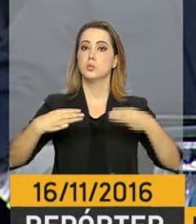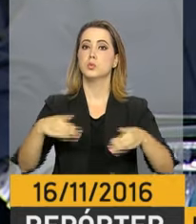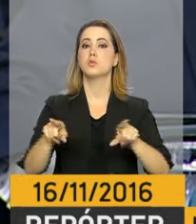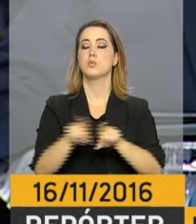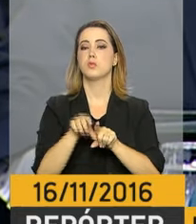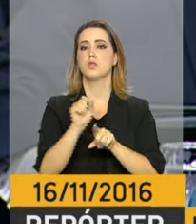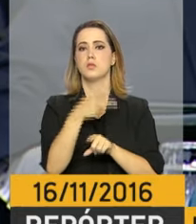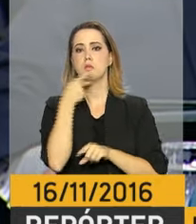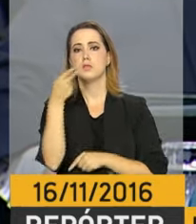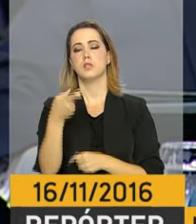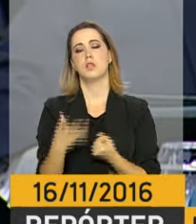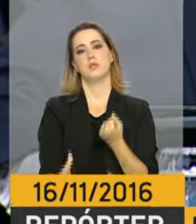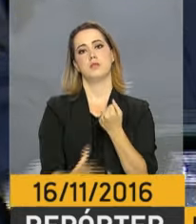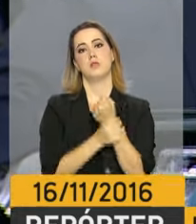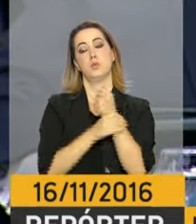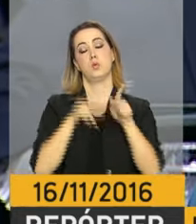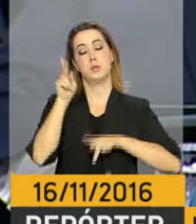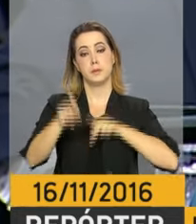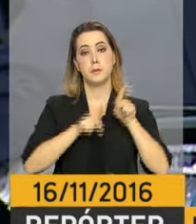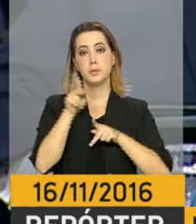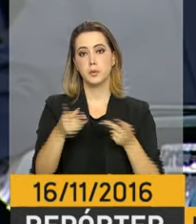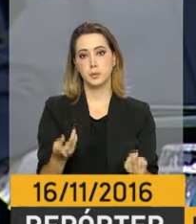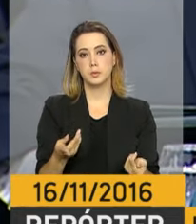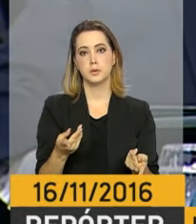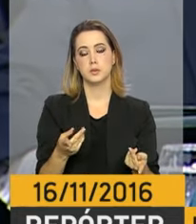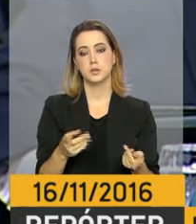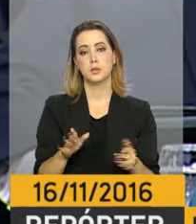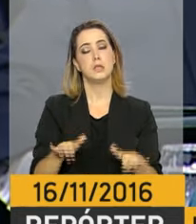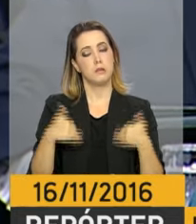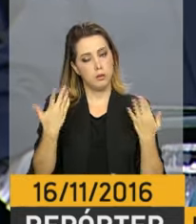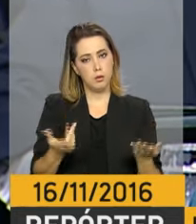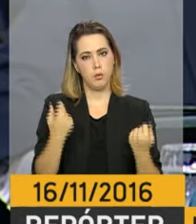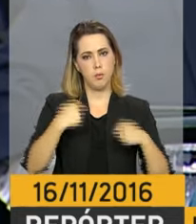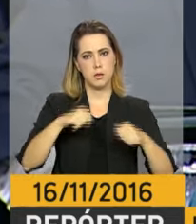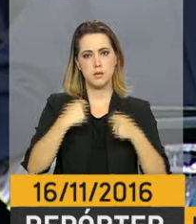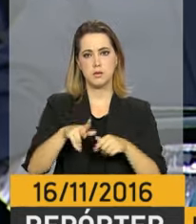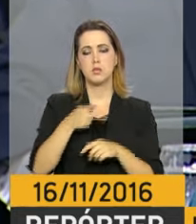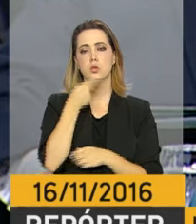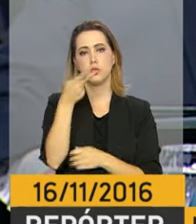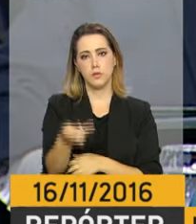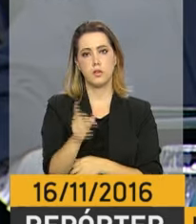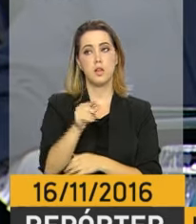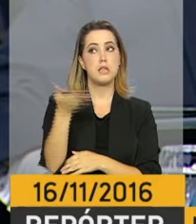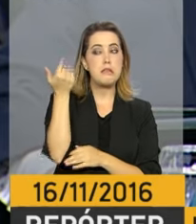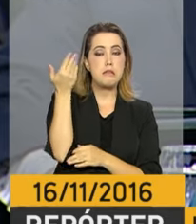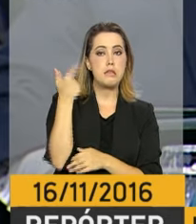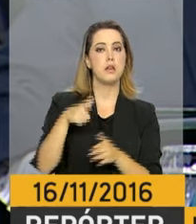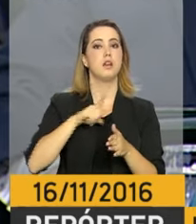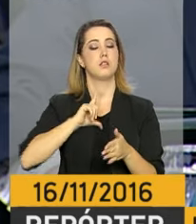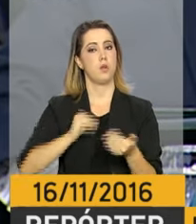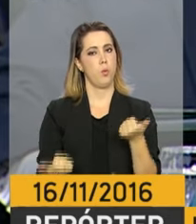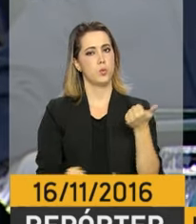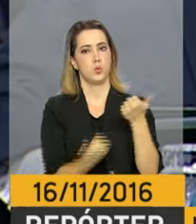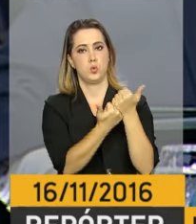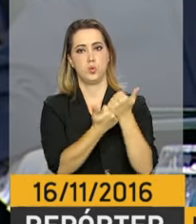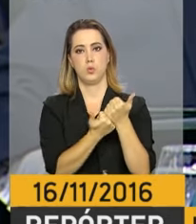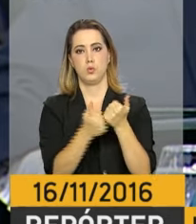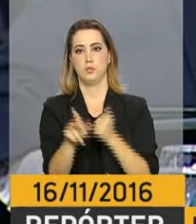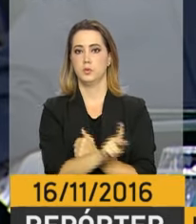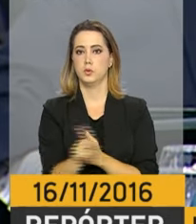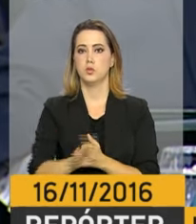Pública aliás devo registrar que no passado ainda como vice-presidente coordenei por um Largo período